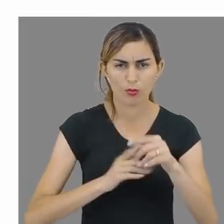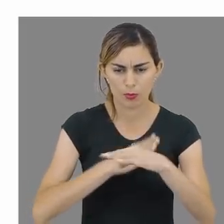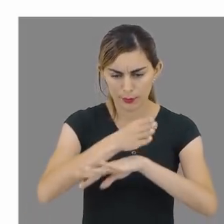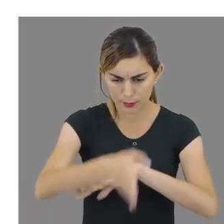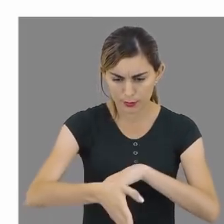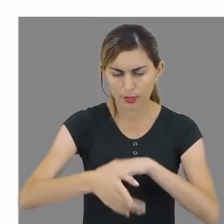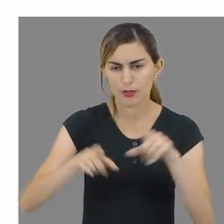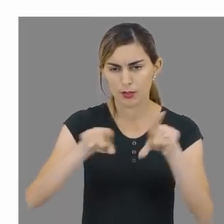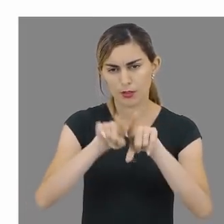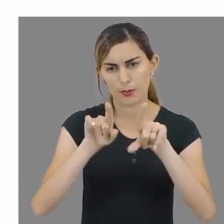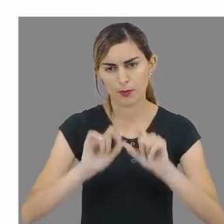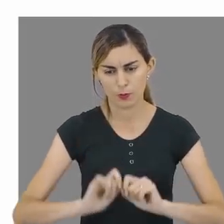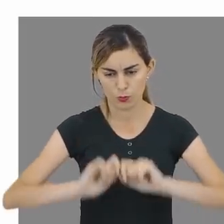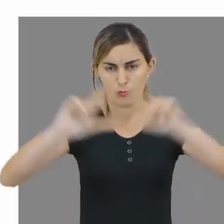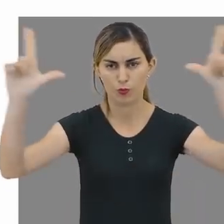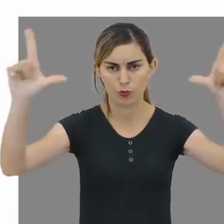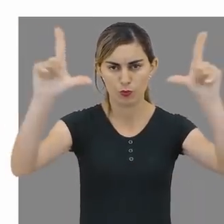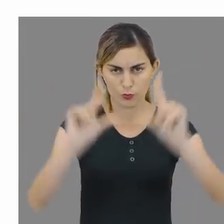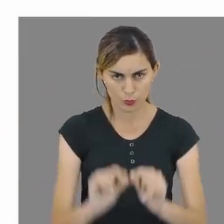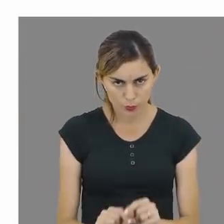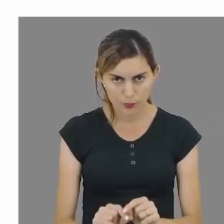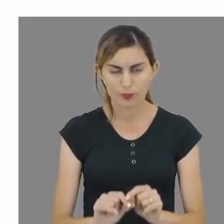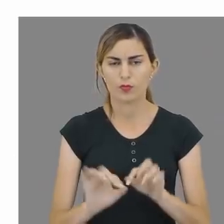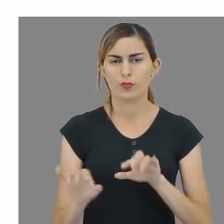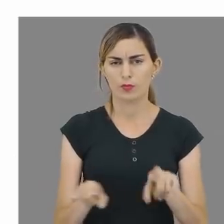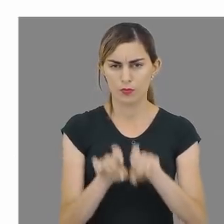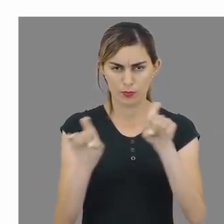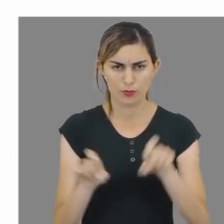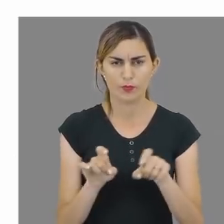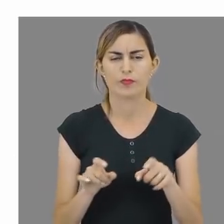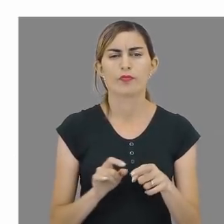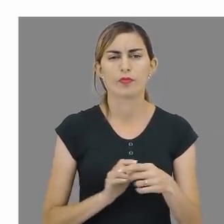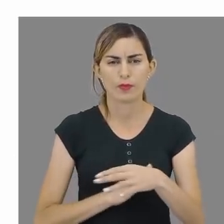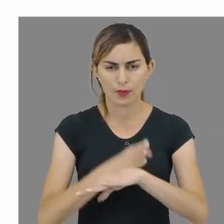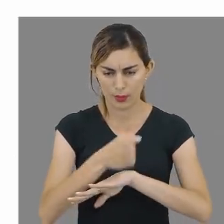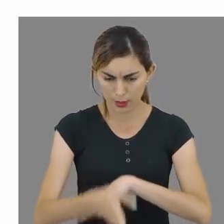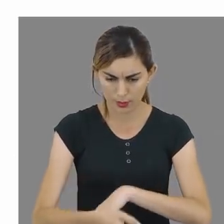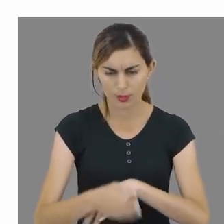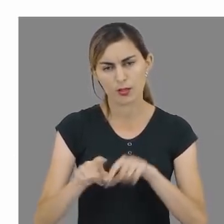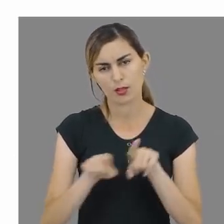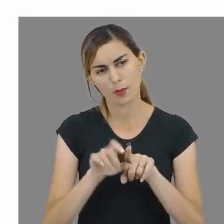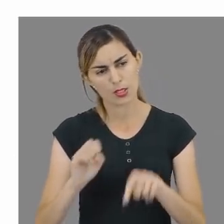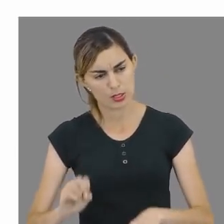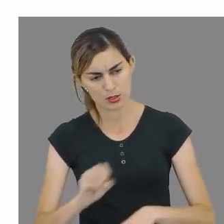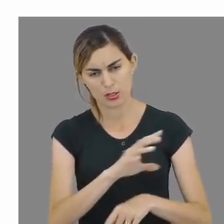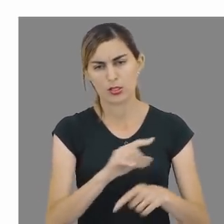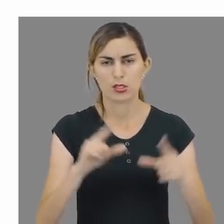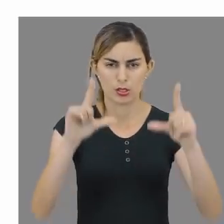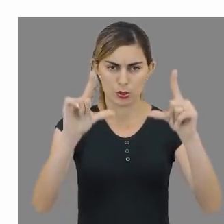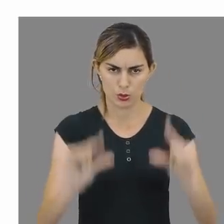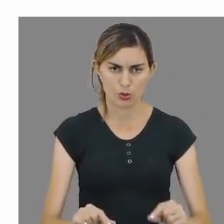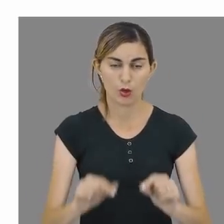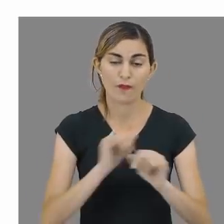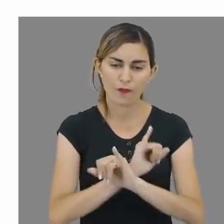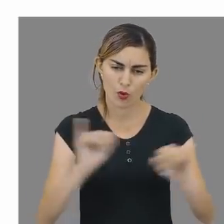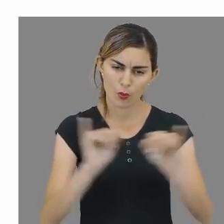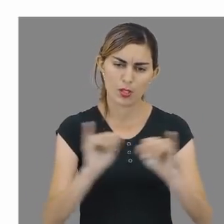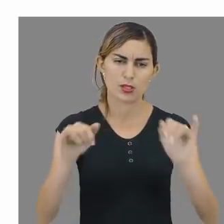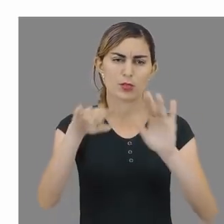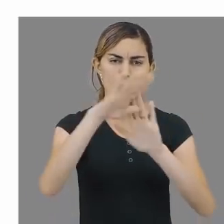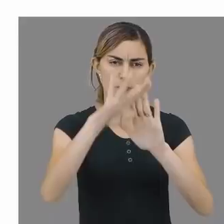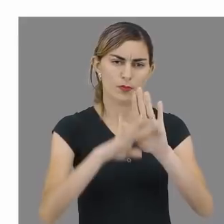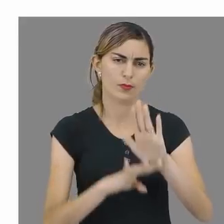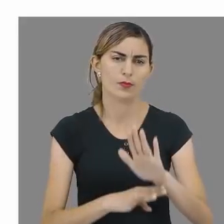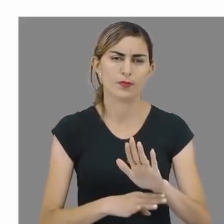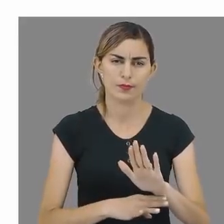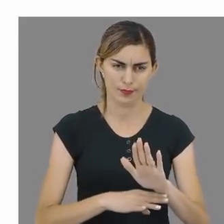Esse conceito é simples. Nada mais é do que o conceito de entrada de informação no programa, através